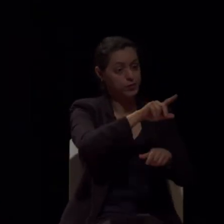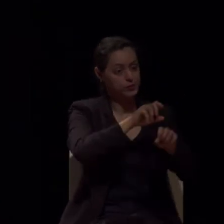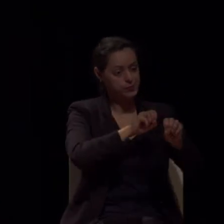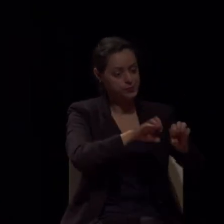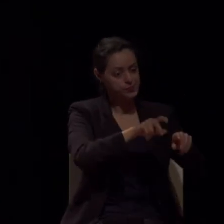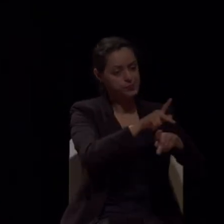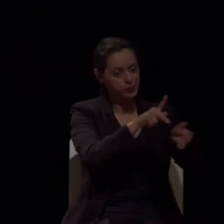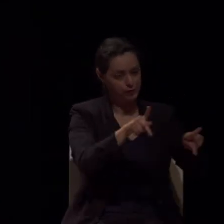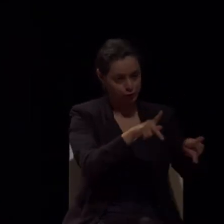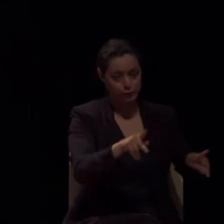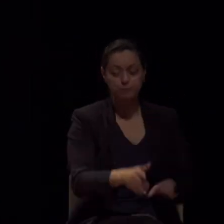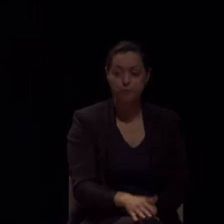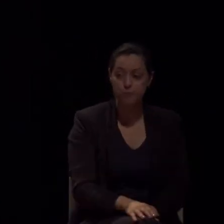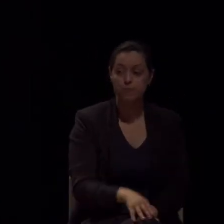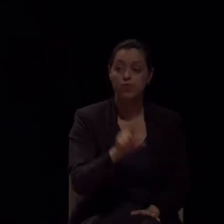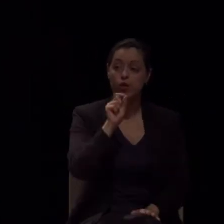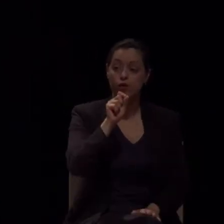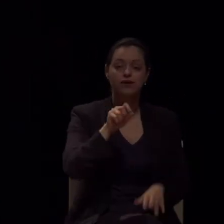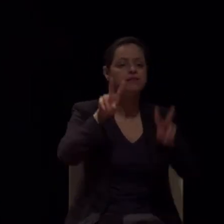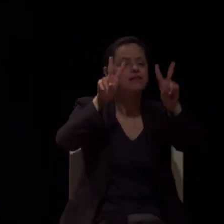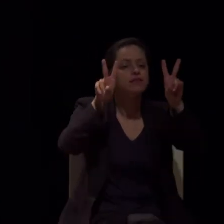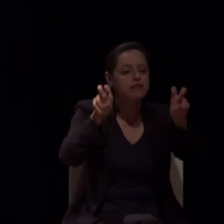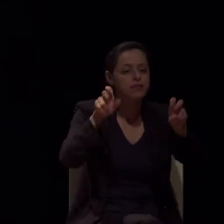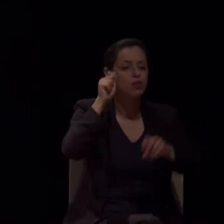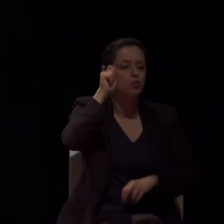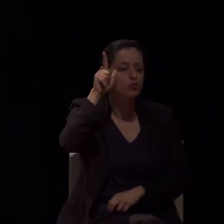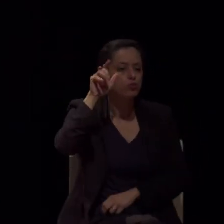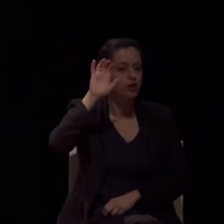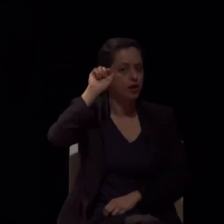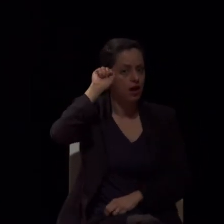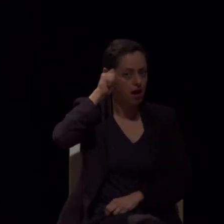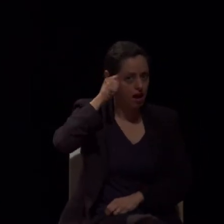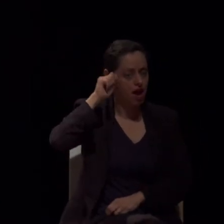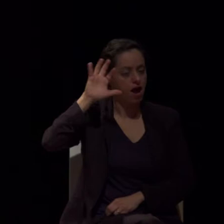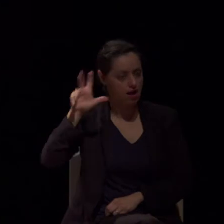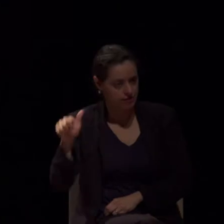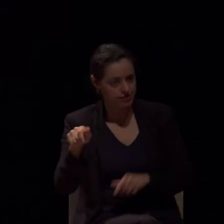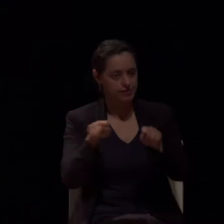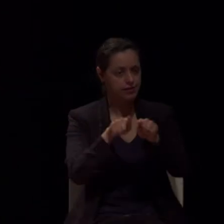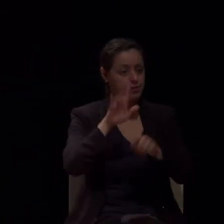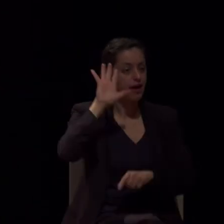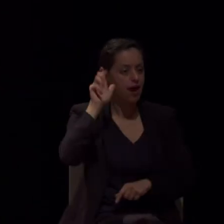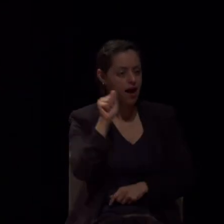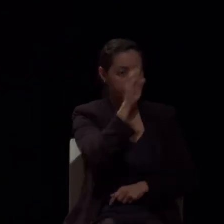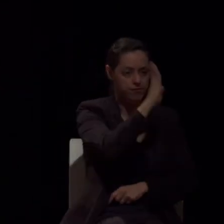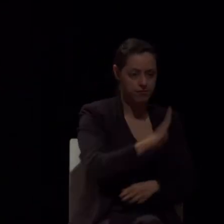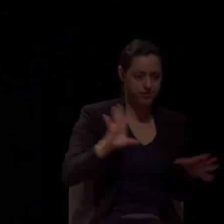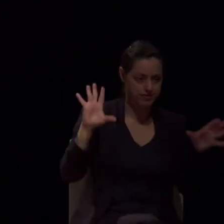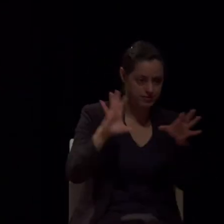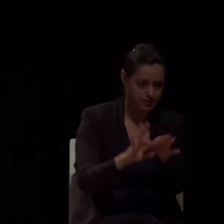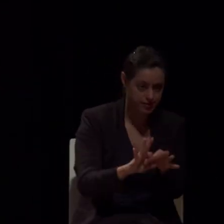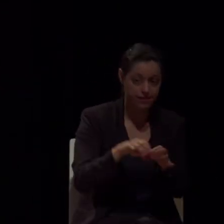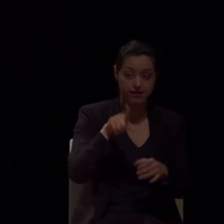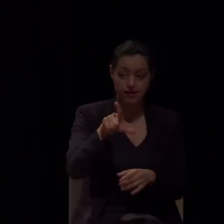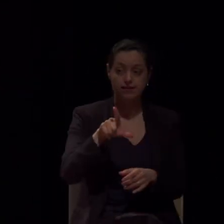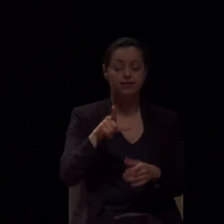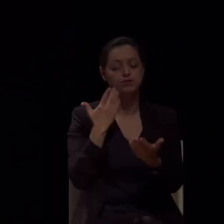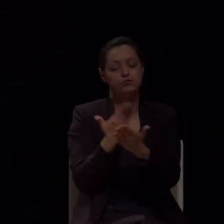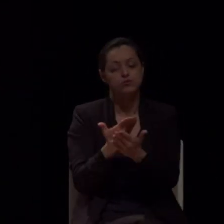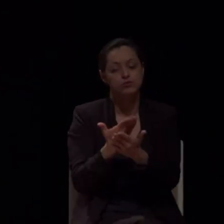dedicado à história e cultura africana e afro-brasileira bacharela em ciências sociais pela usp